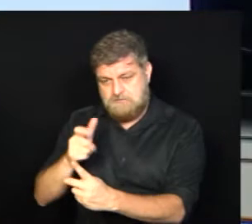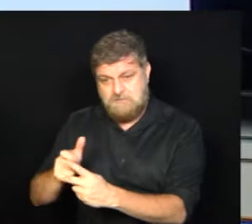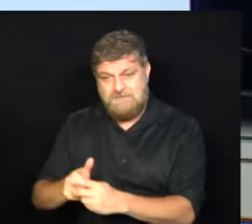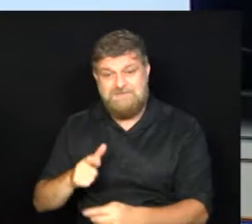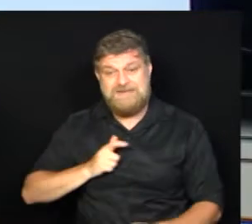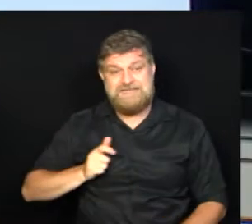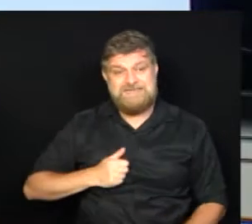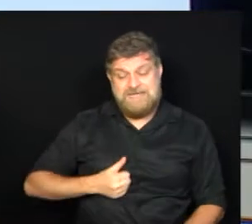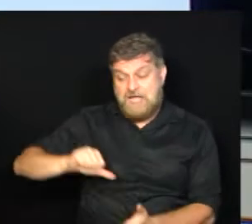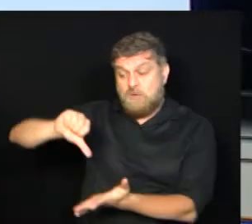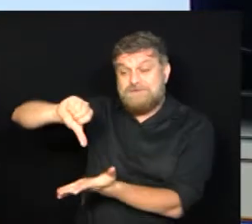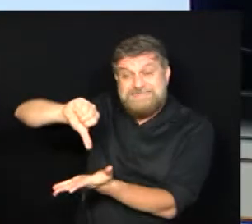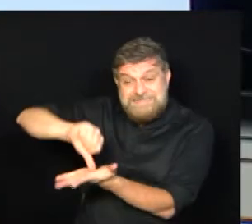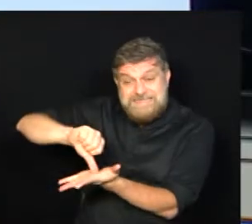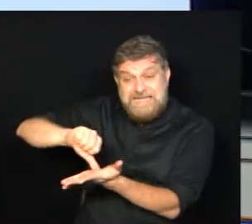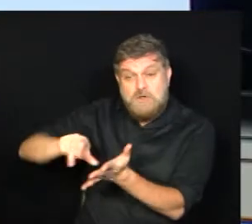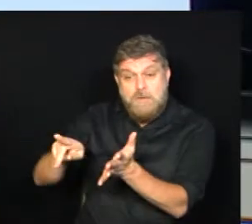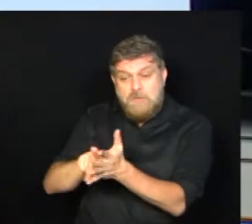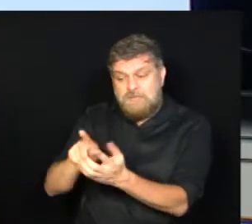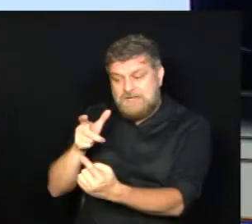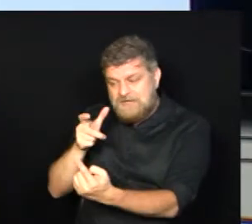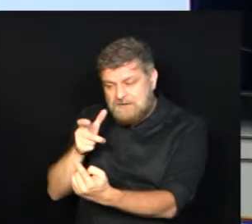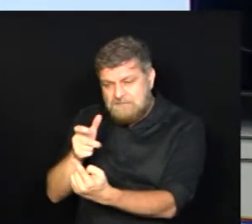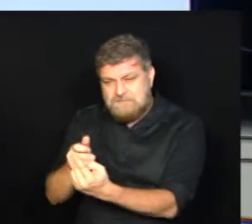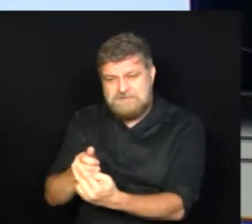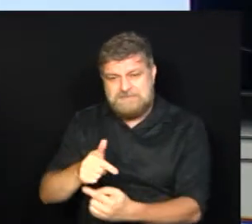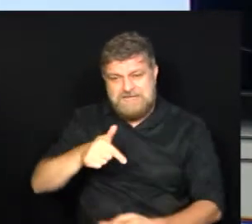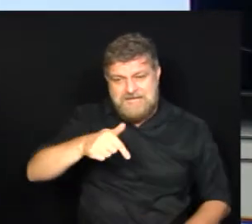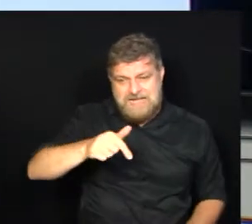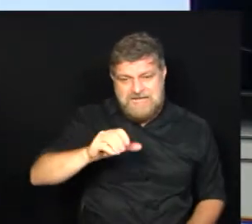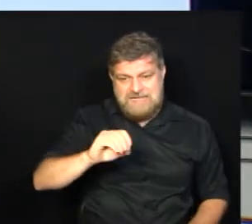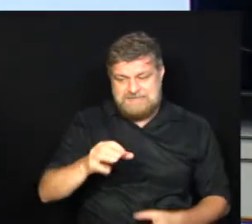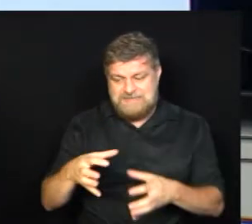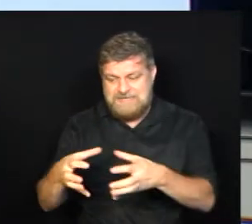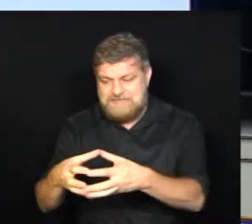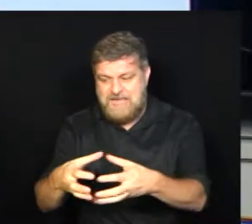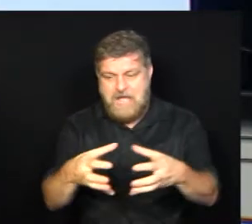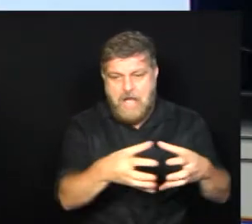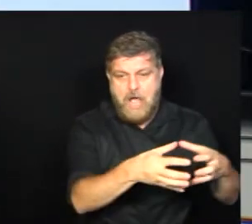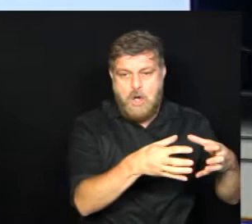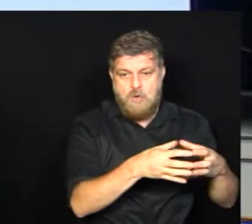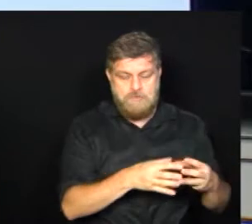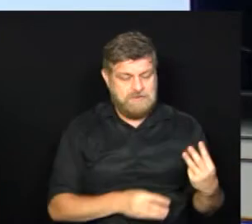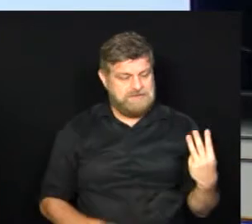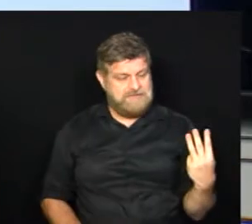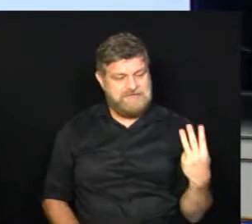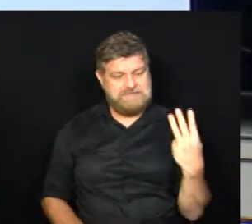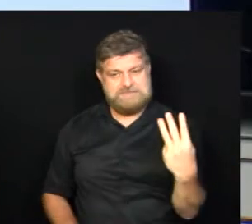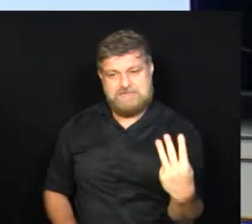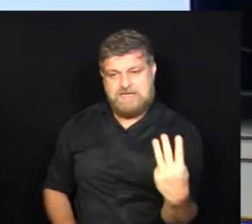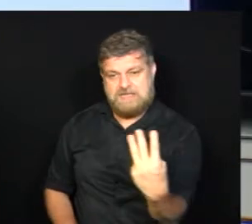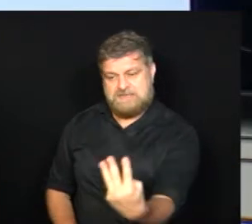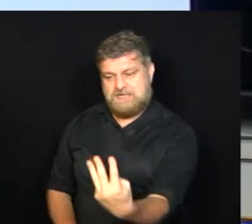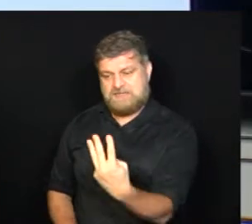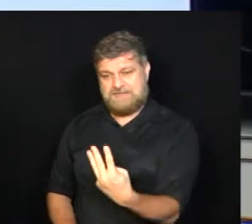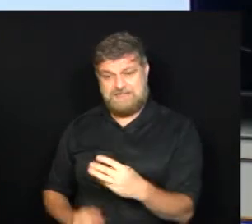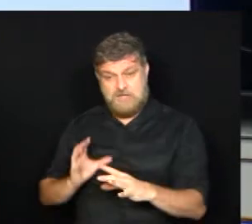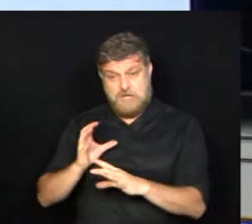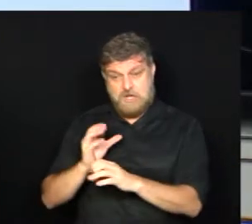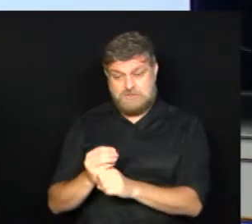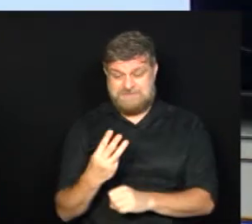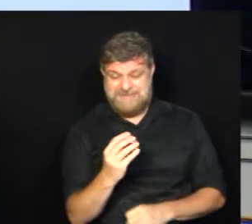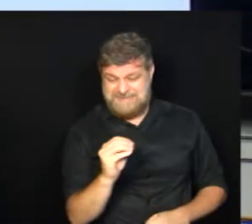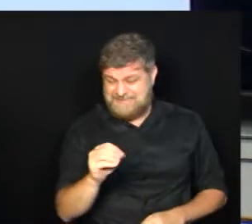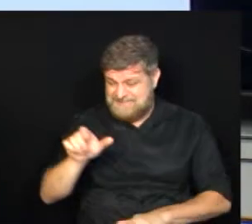de vacinação, com cerca de 70 equipes de 3 pessoas cada uma. Vamos ter mais de 300